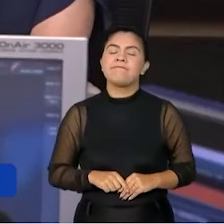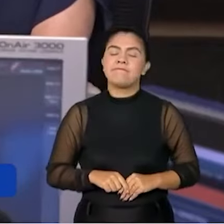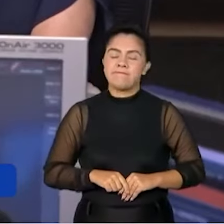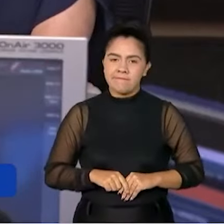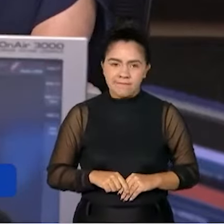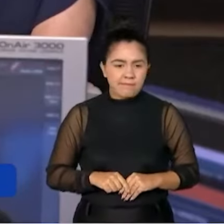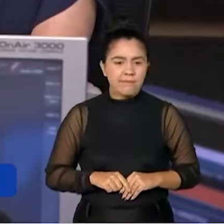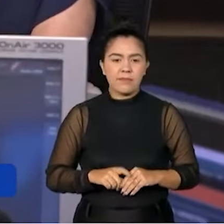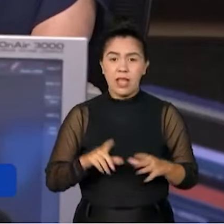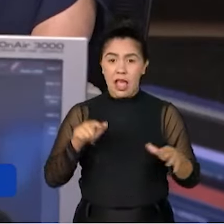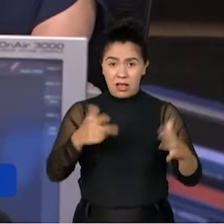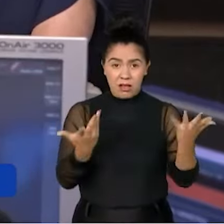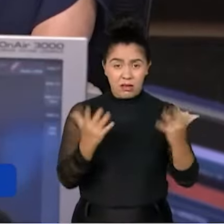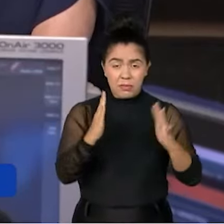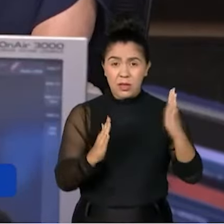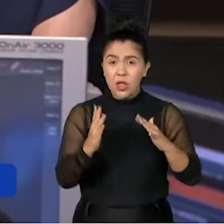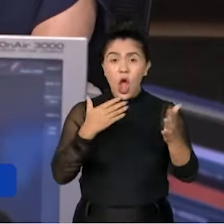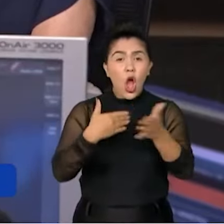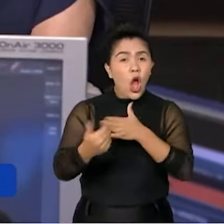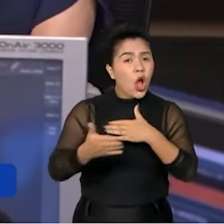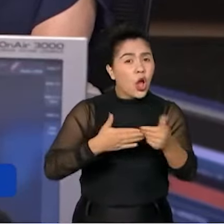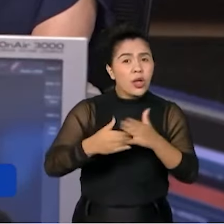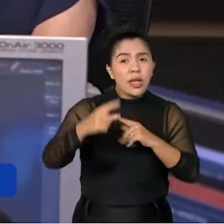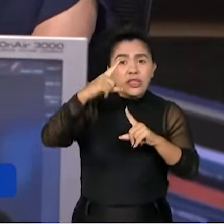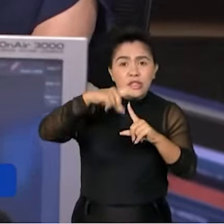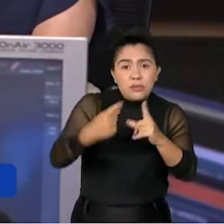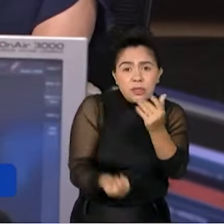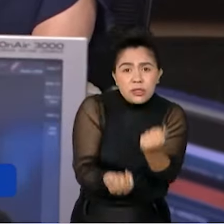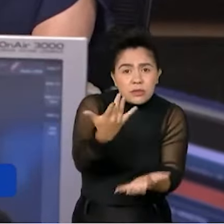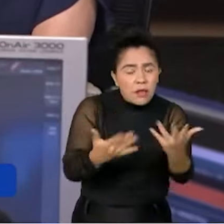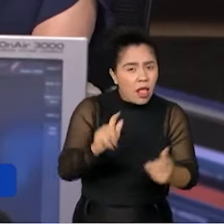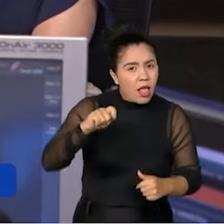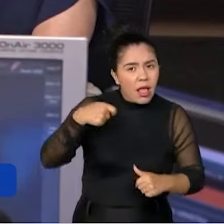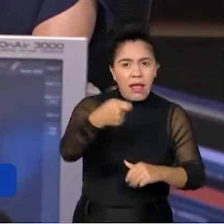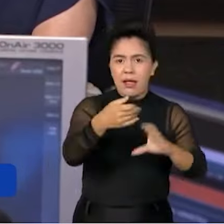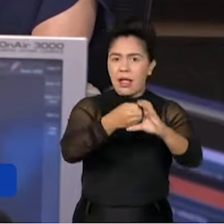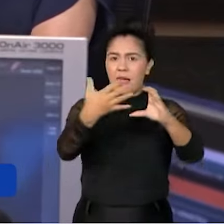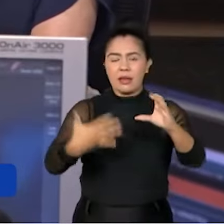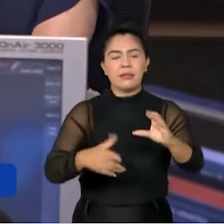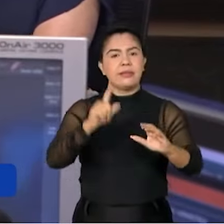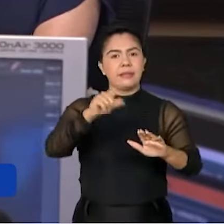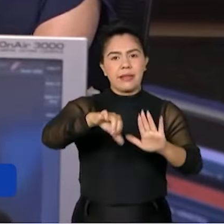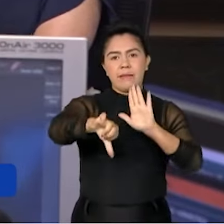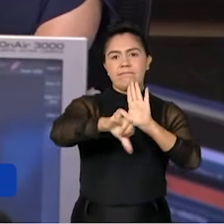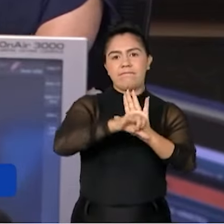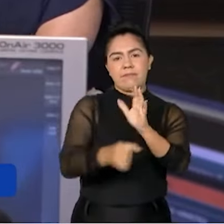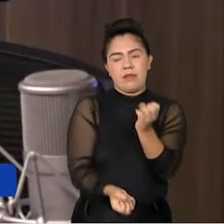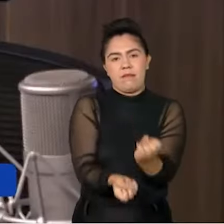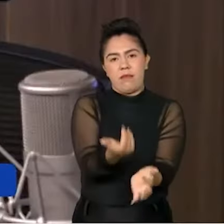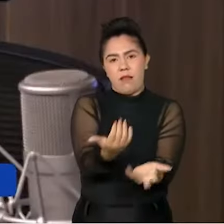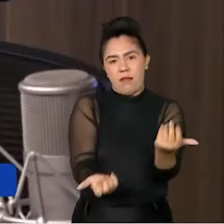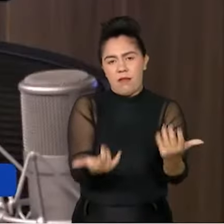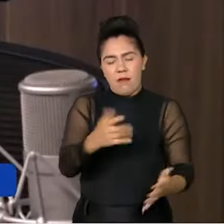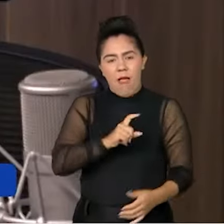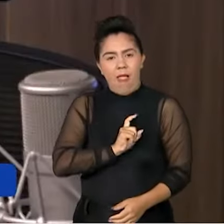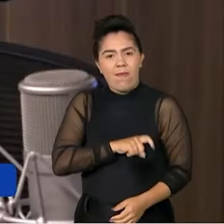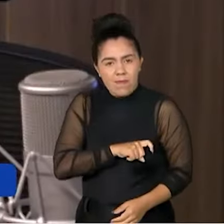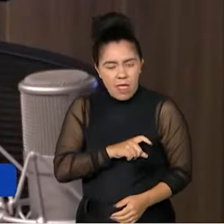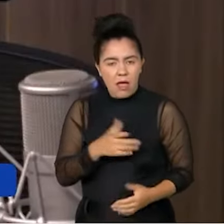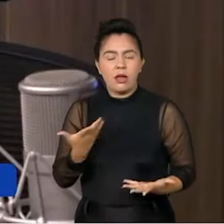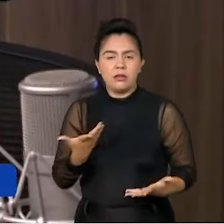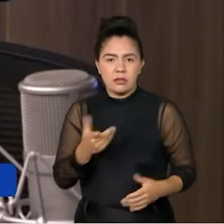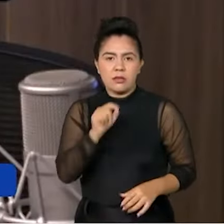qualquer incêndio se caracteriza como um incêndio criminoso. Há uma proibição de uso do fogo em todo o